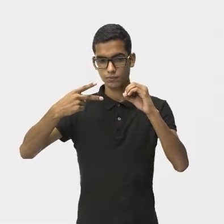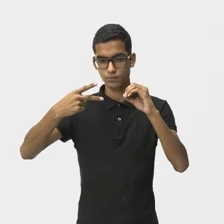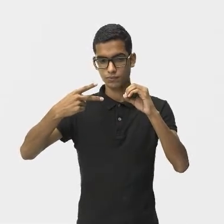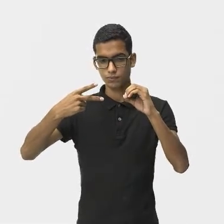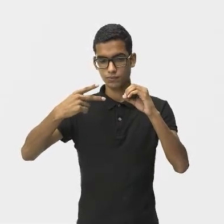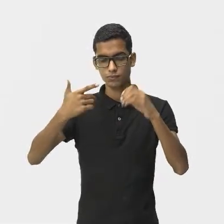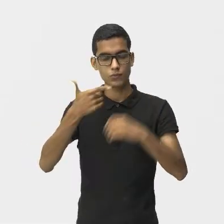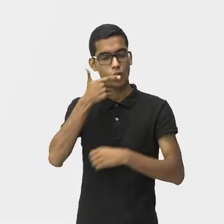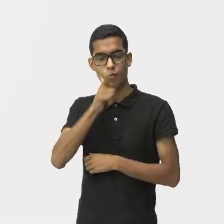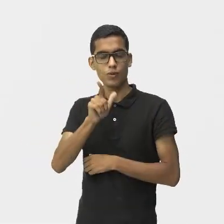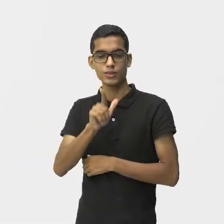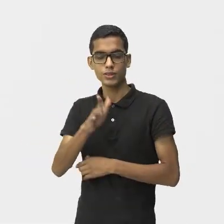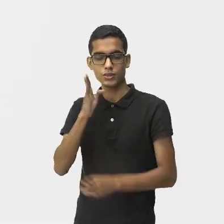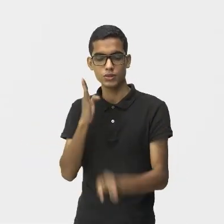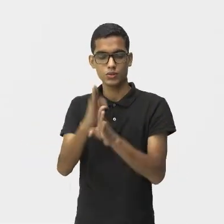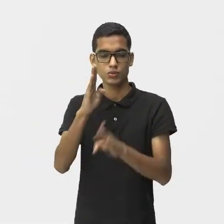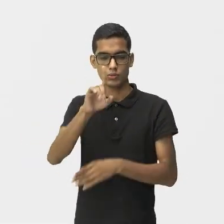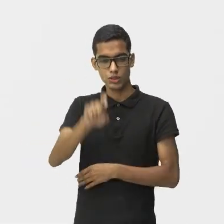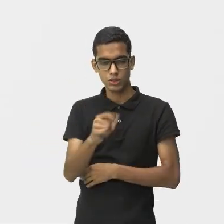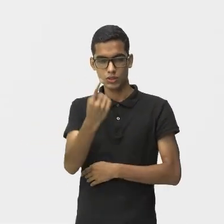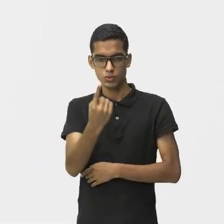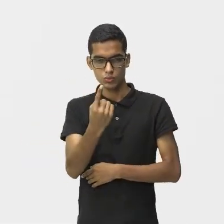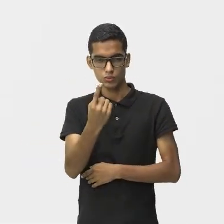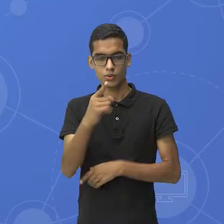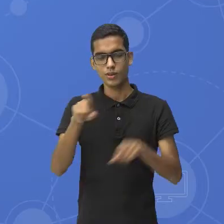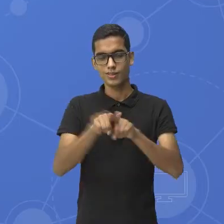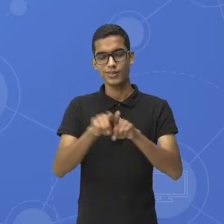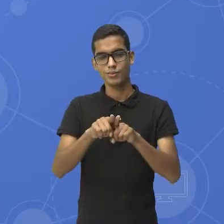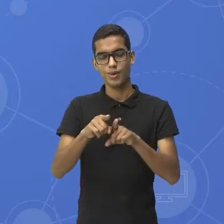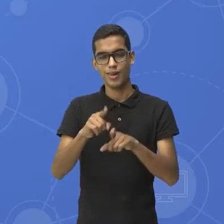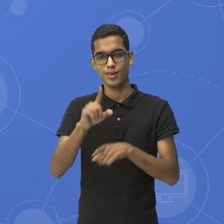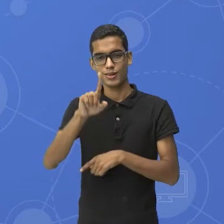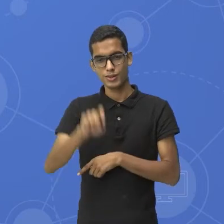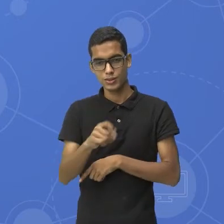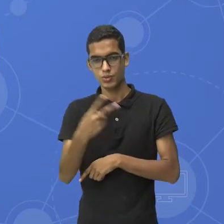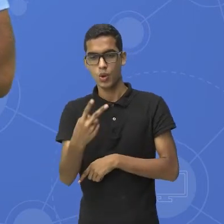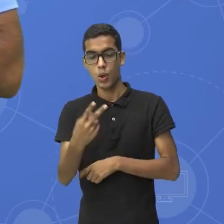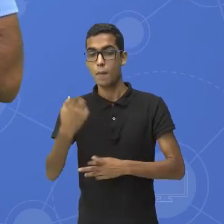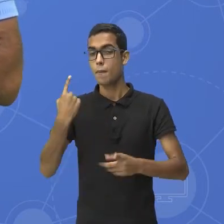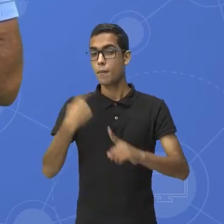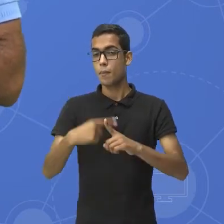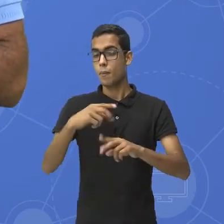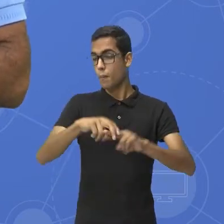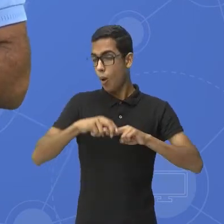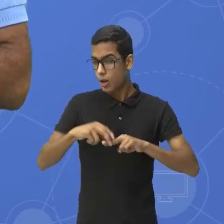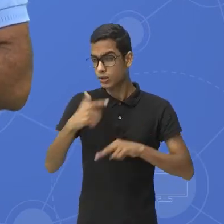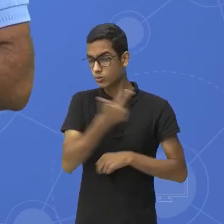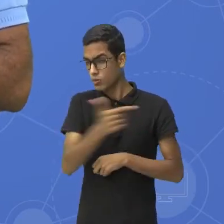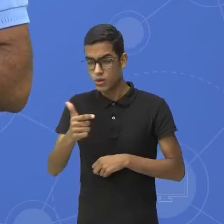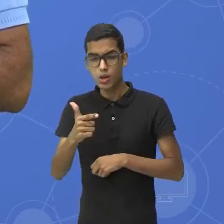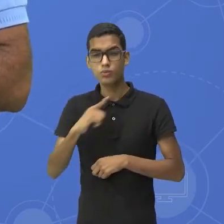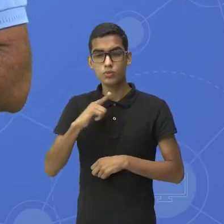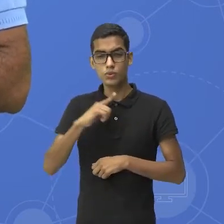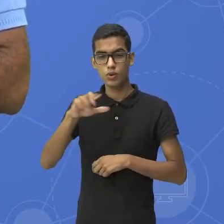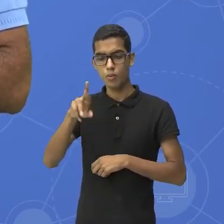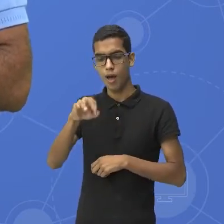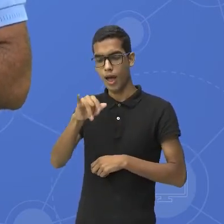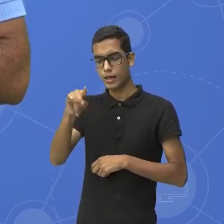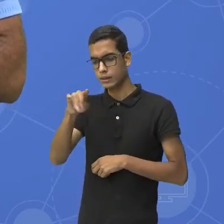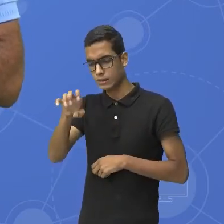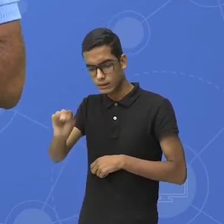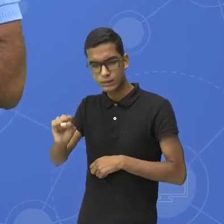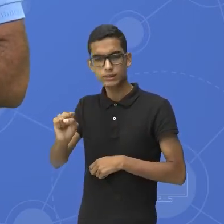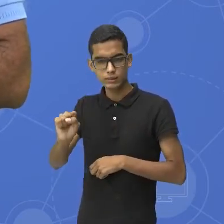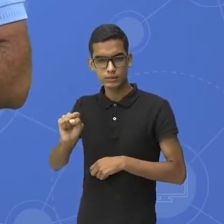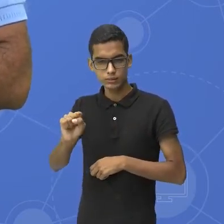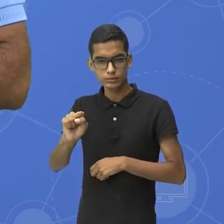né, de nós não termos ali uma raiz quadrada para números negativos, tá? No conjunto